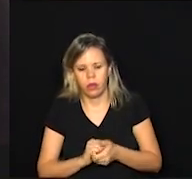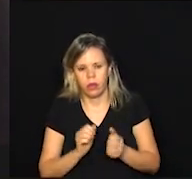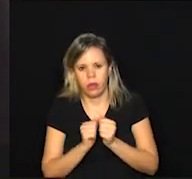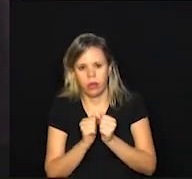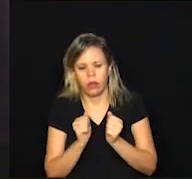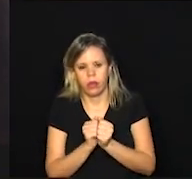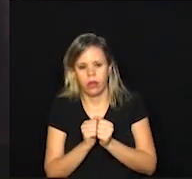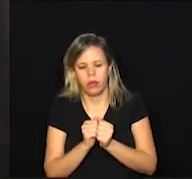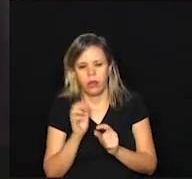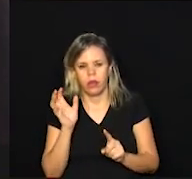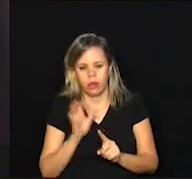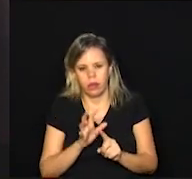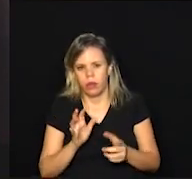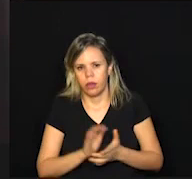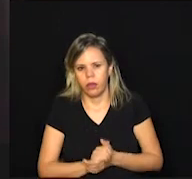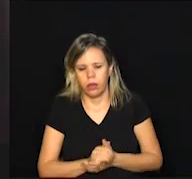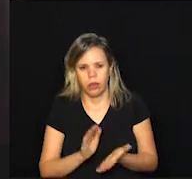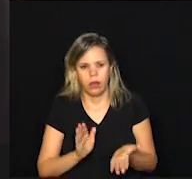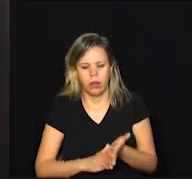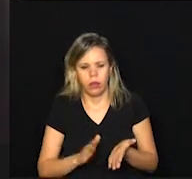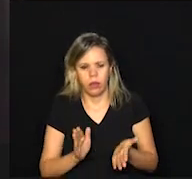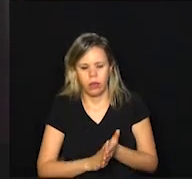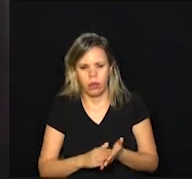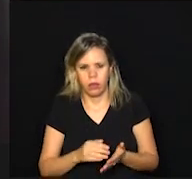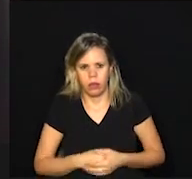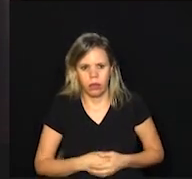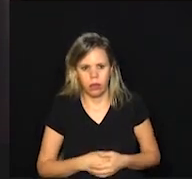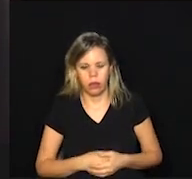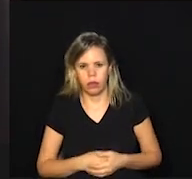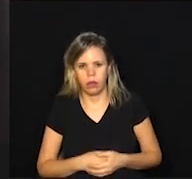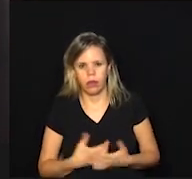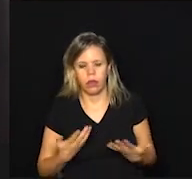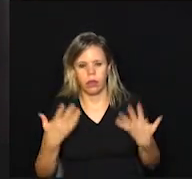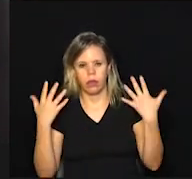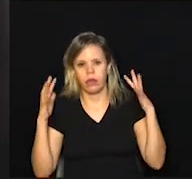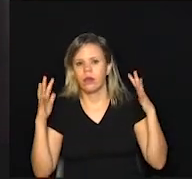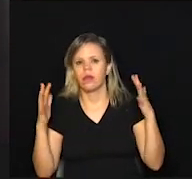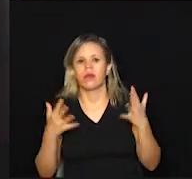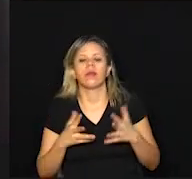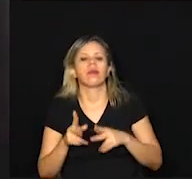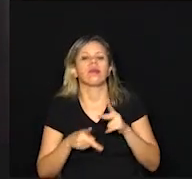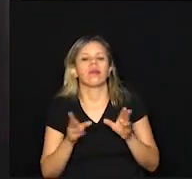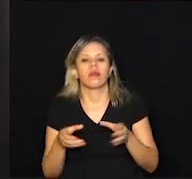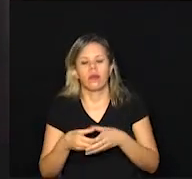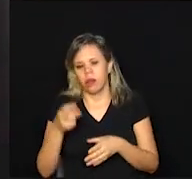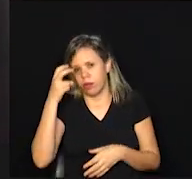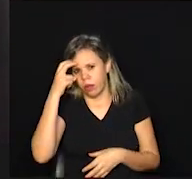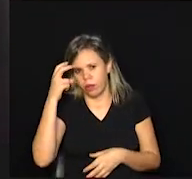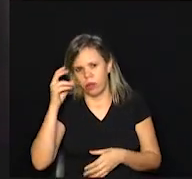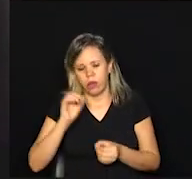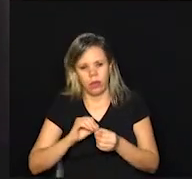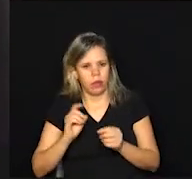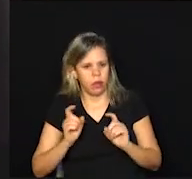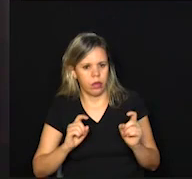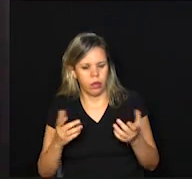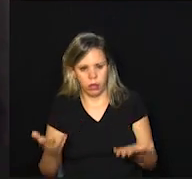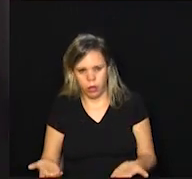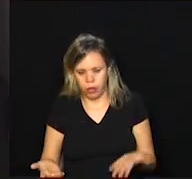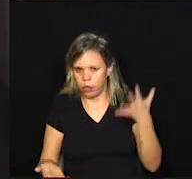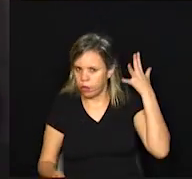aí juntos por essa pressão para as cobranças enfim e quero parabenizar toda a comissão de Cultura pela realização